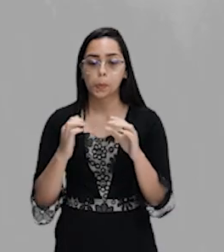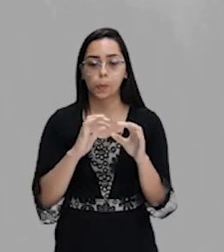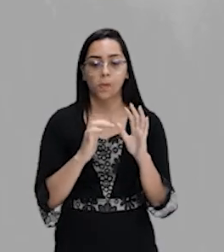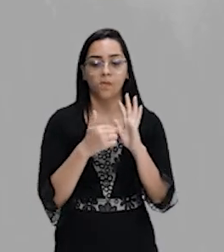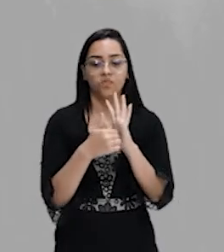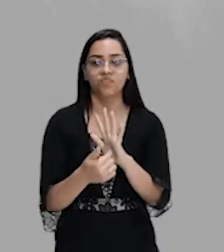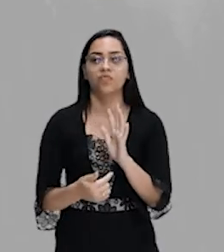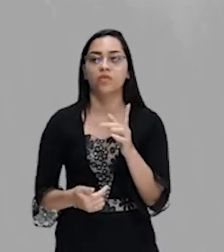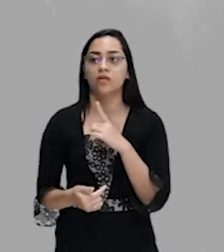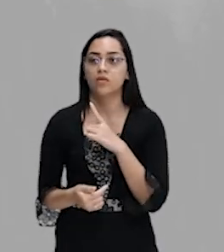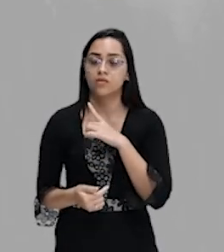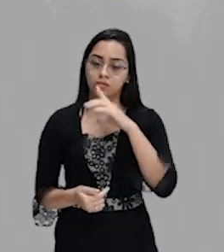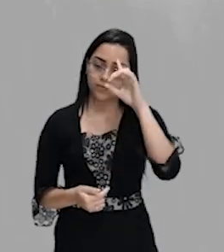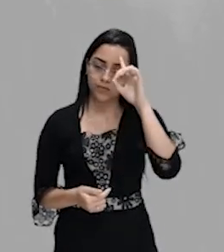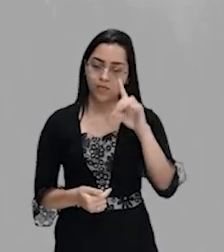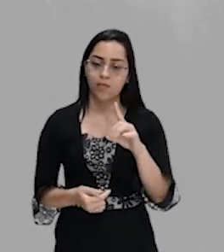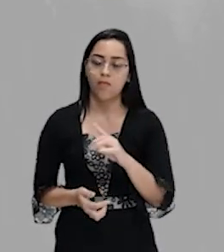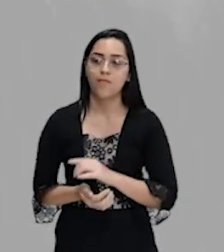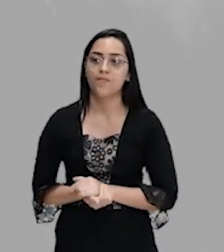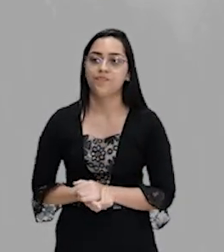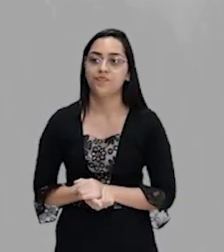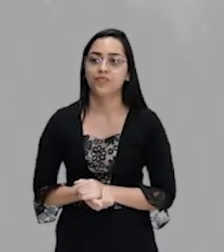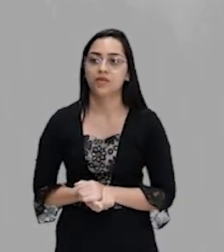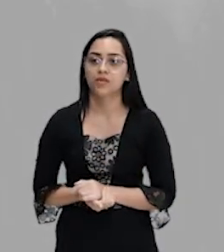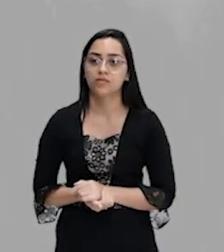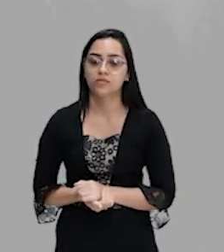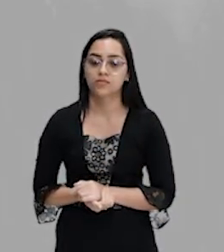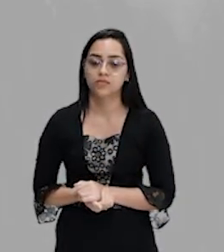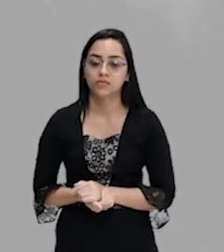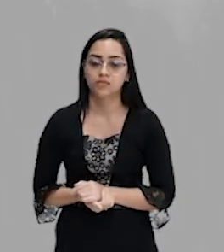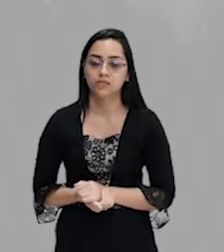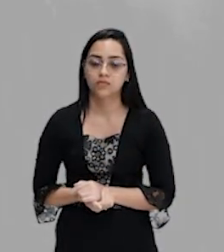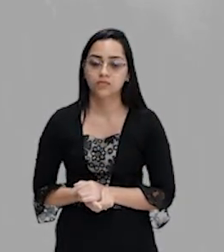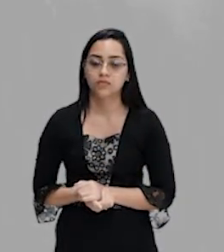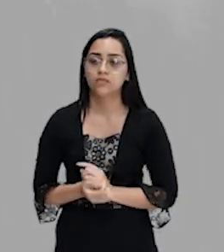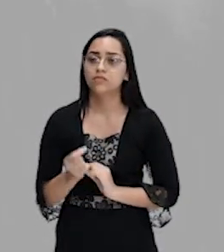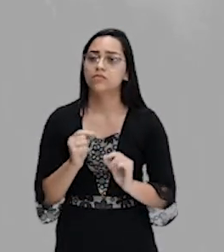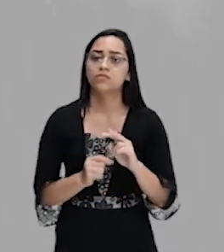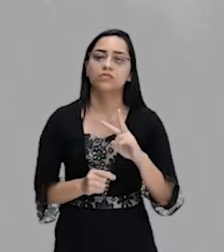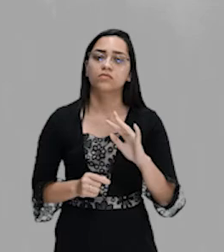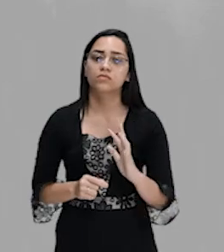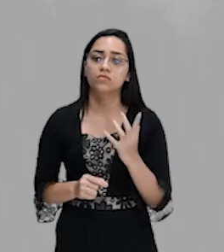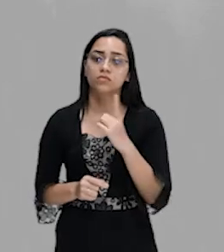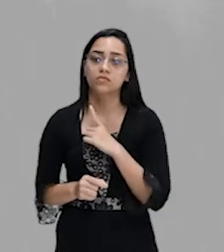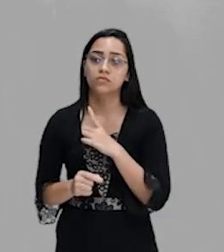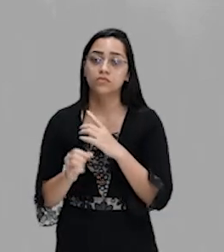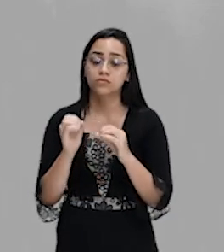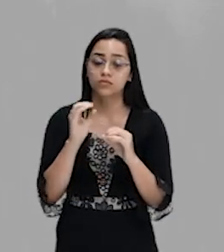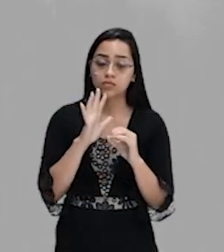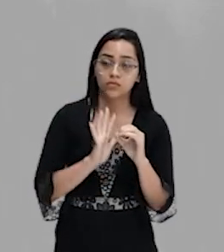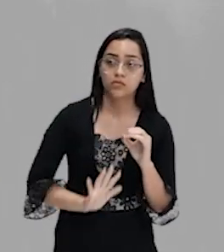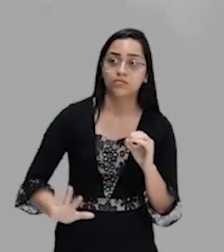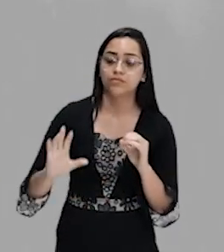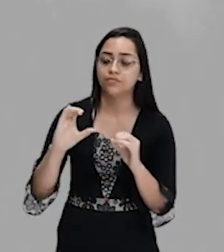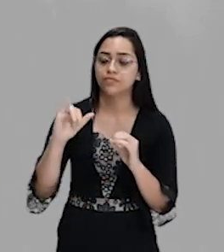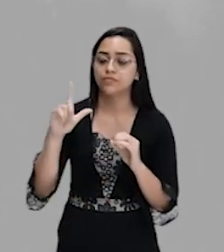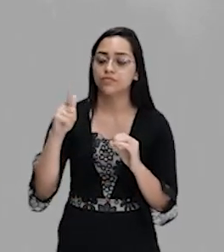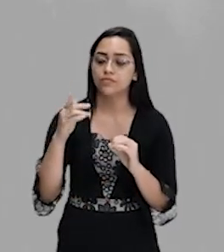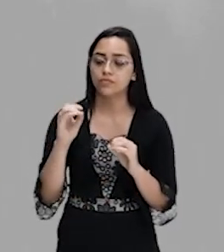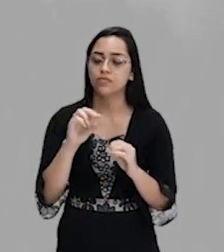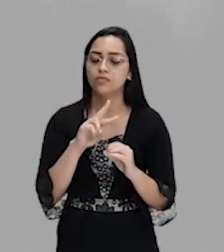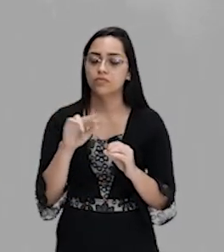Terra, ela é dia, ela está iluminada, né, com o Sol. E o que vai acontecer? A Lua tem o seu ciclo, né? Aí ela